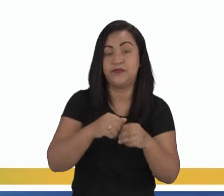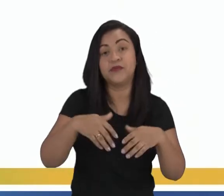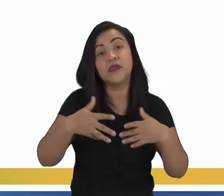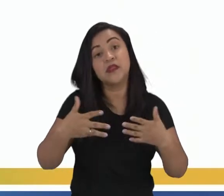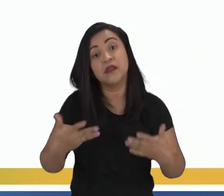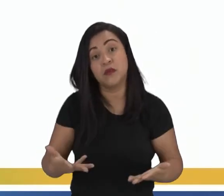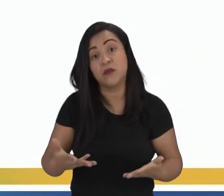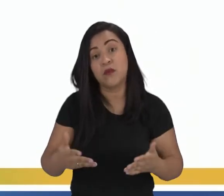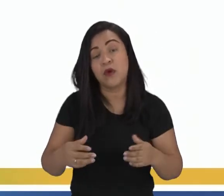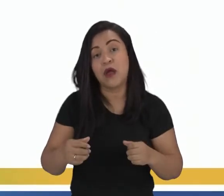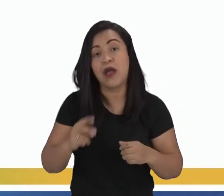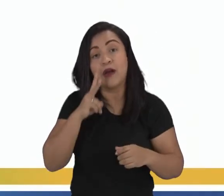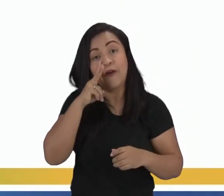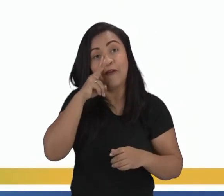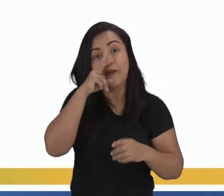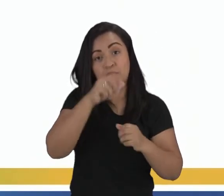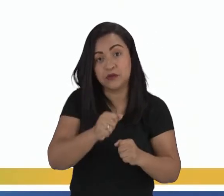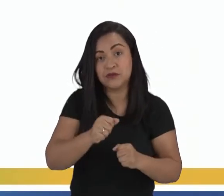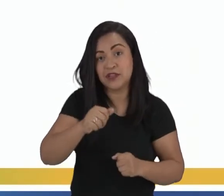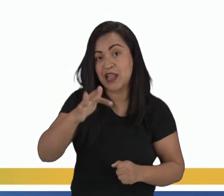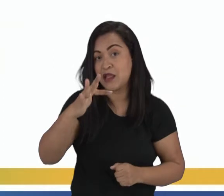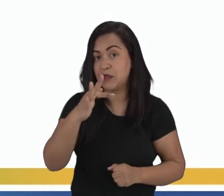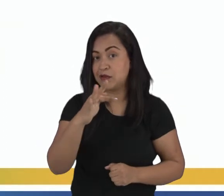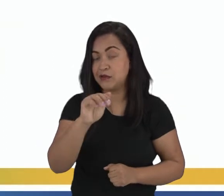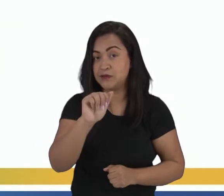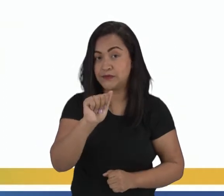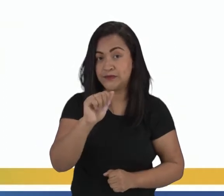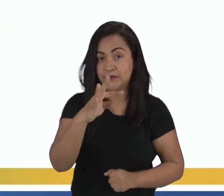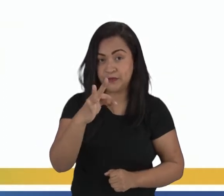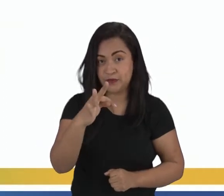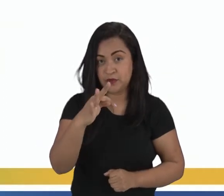de atrito, simbologia FAT,